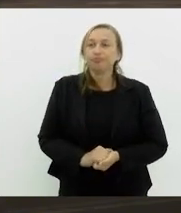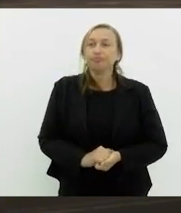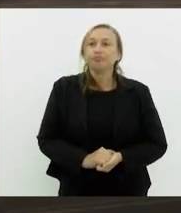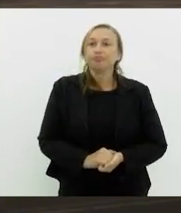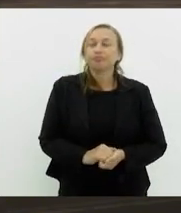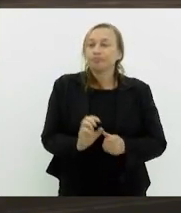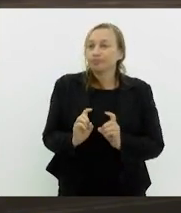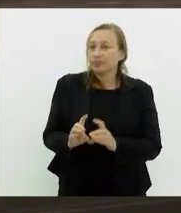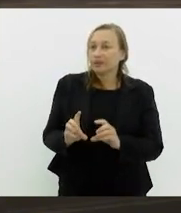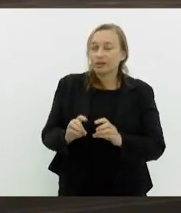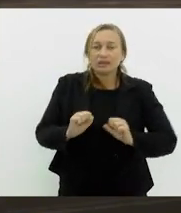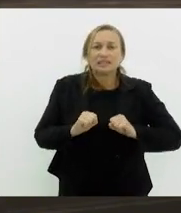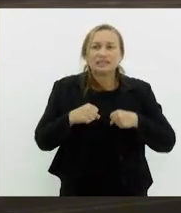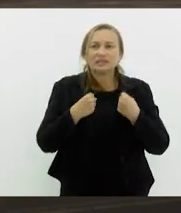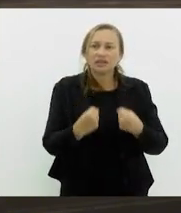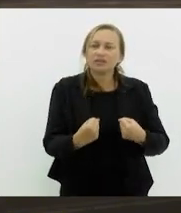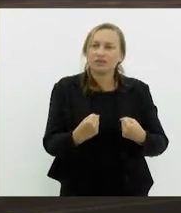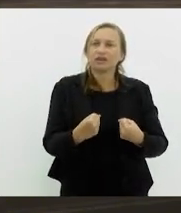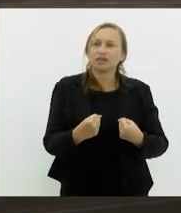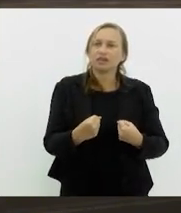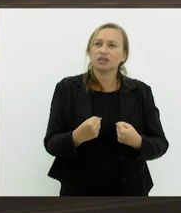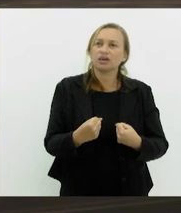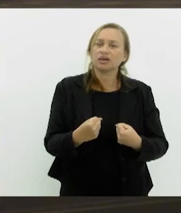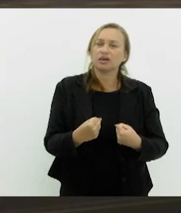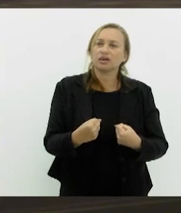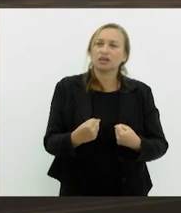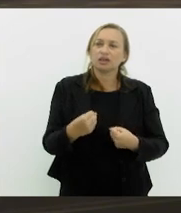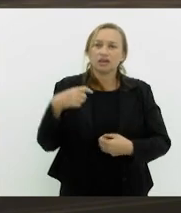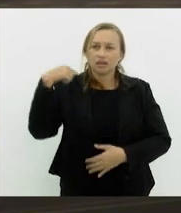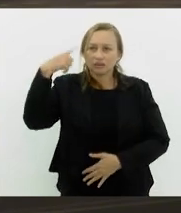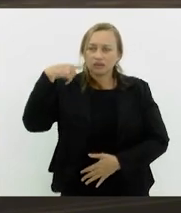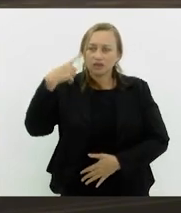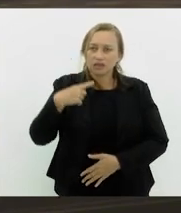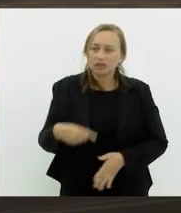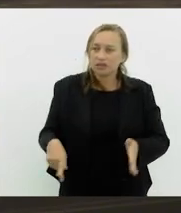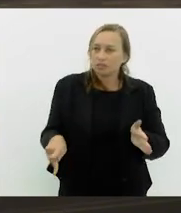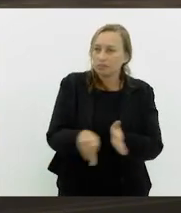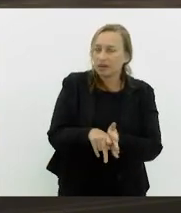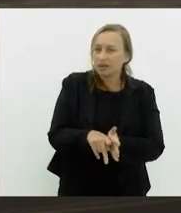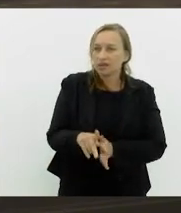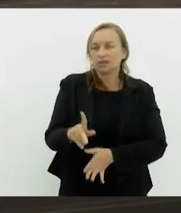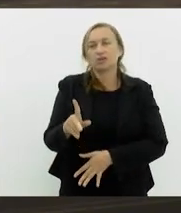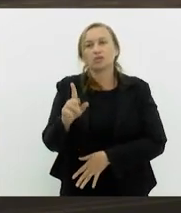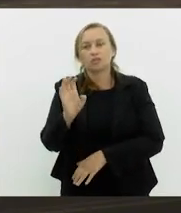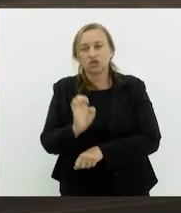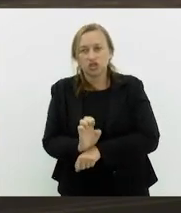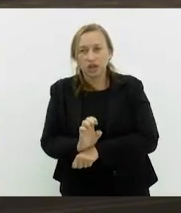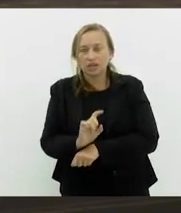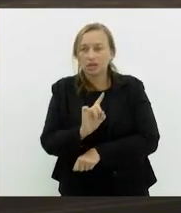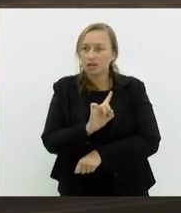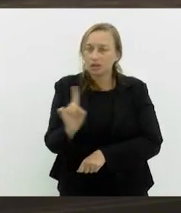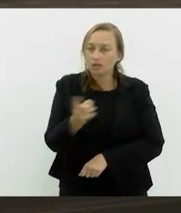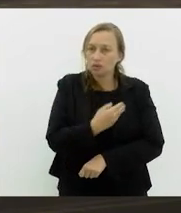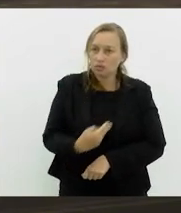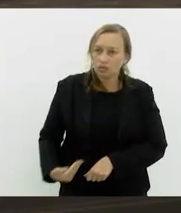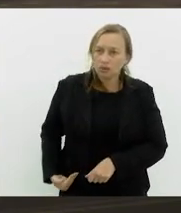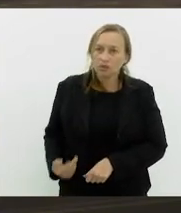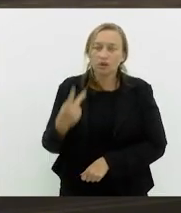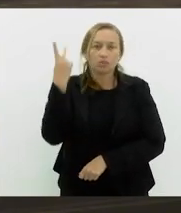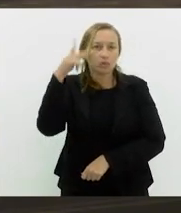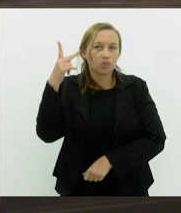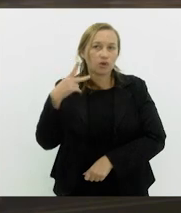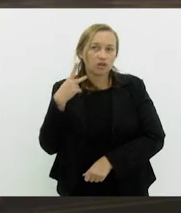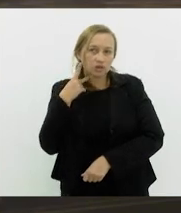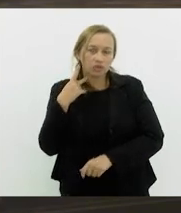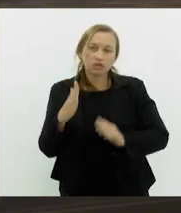se defende que somos uma advocacia de Estado, não de governo. Os advogados, os procuradores de Assembleia,